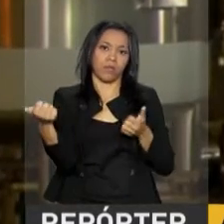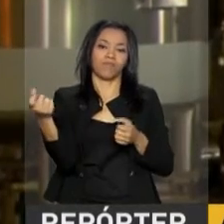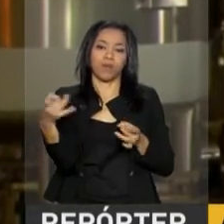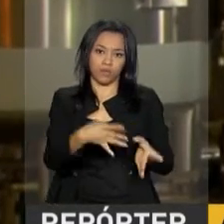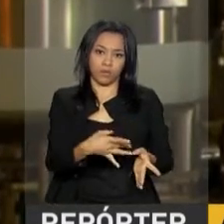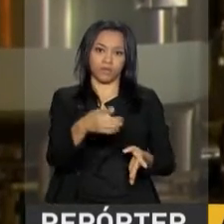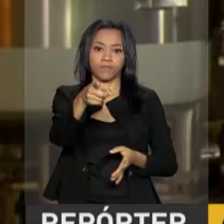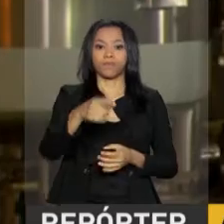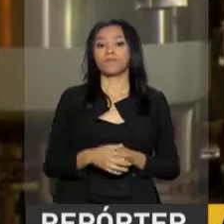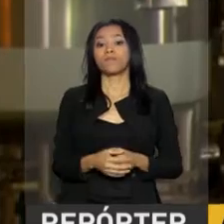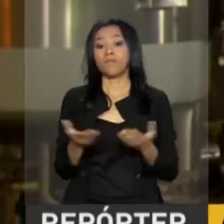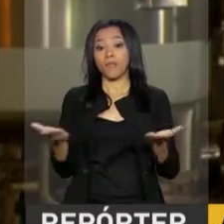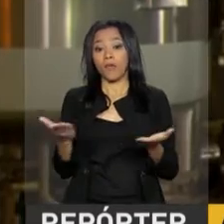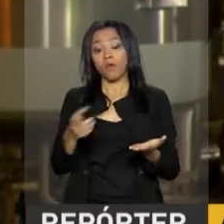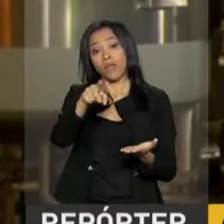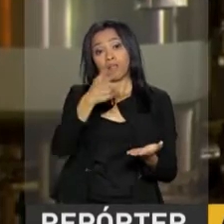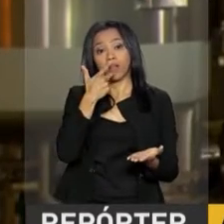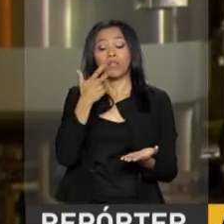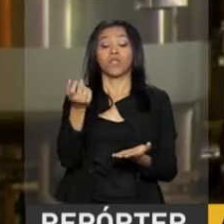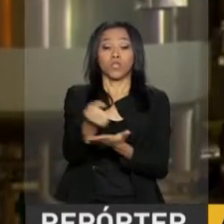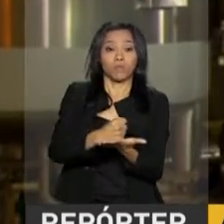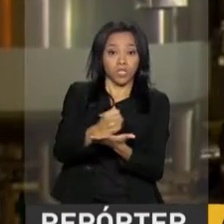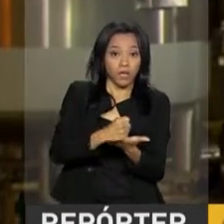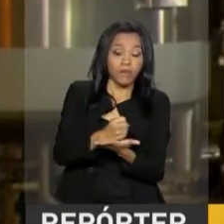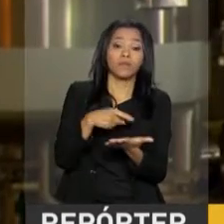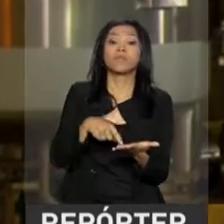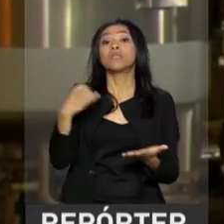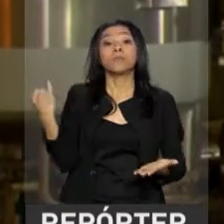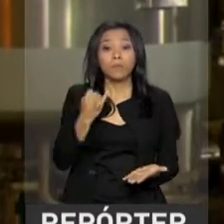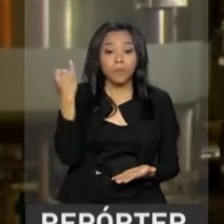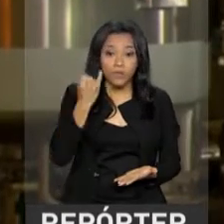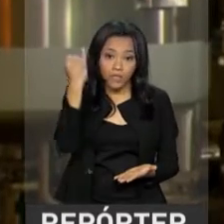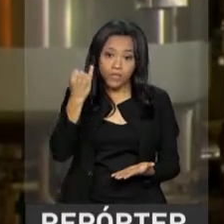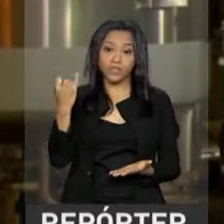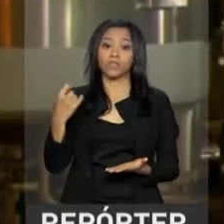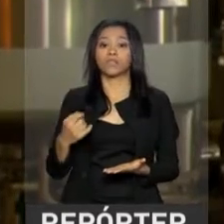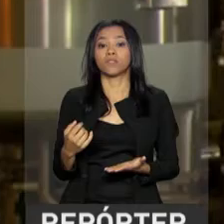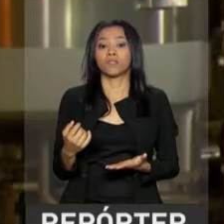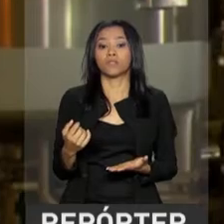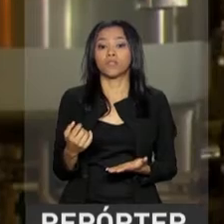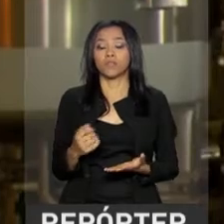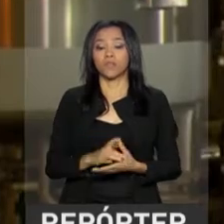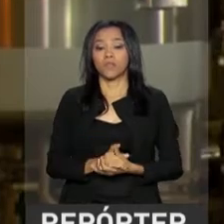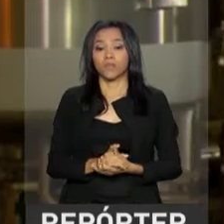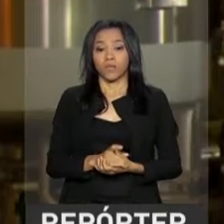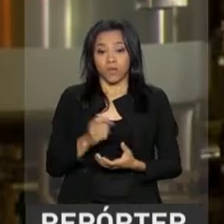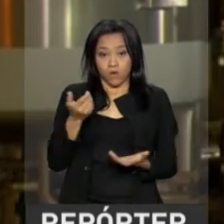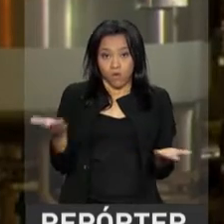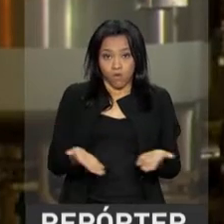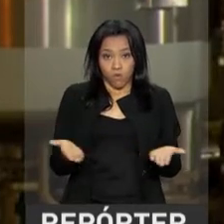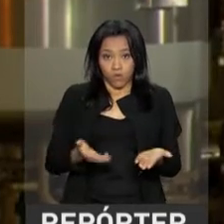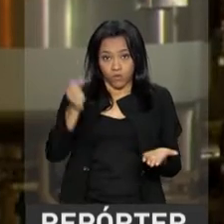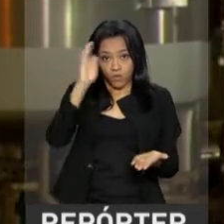consome. São medicamentos de alta importância. Tomamos aí como destaque as imunoglobulinas. O Brasil